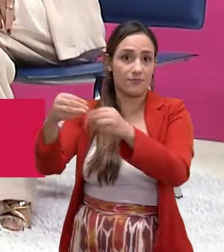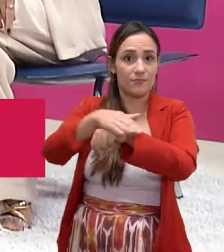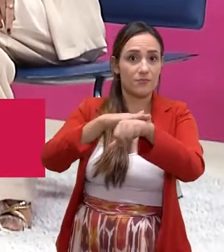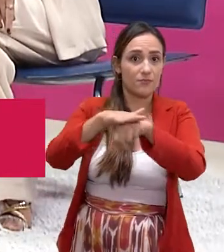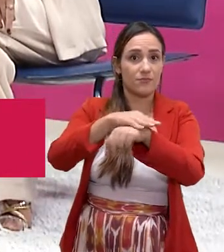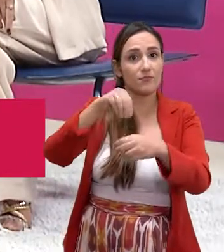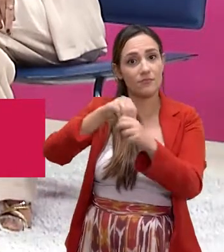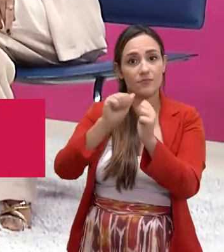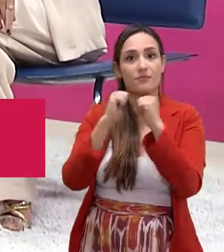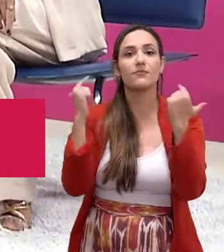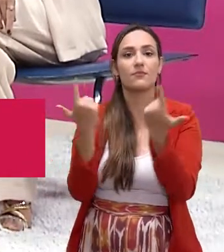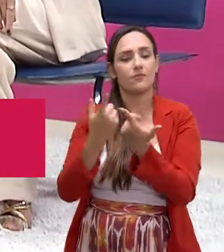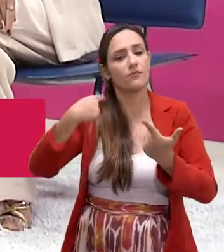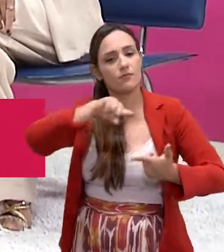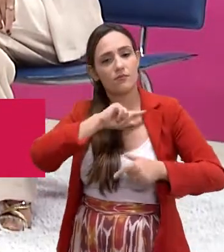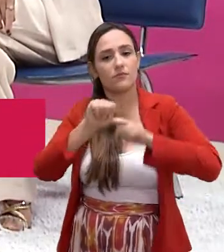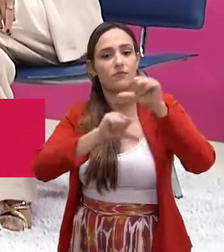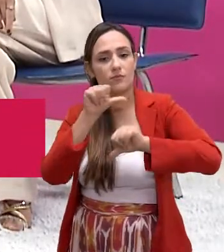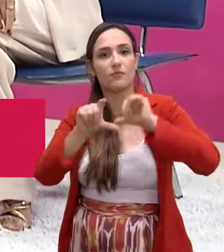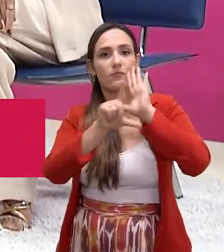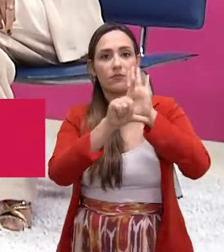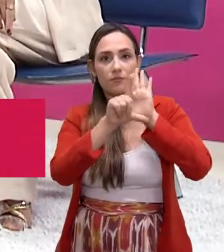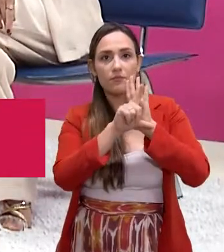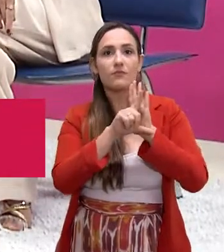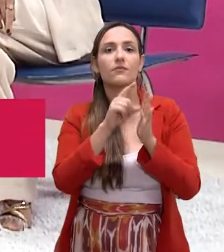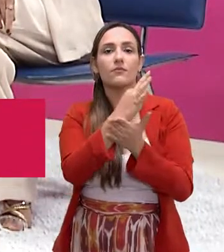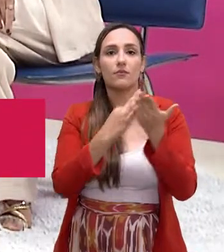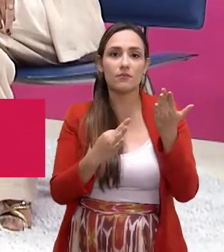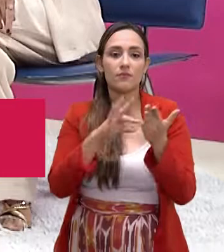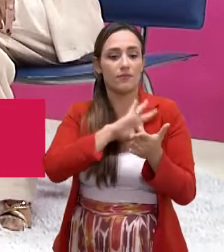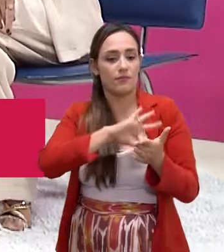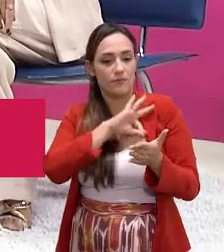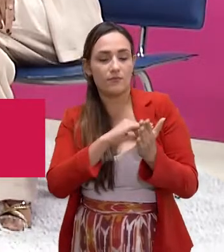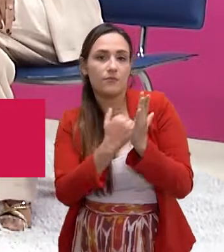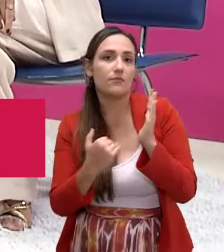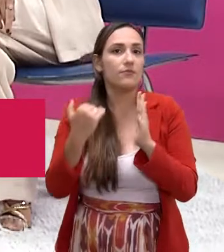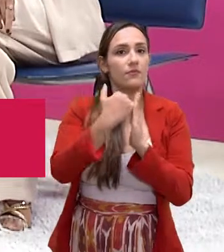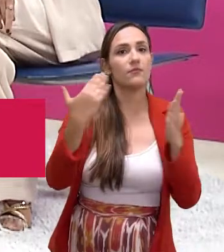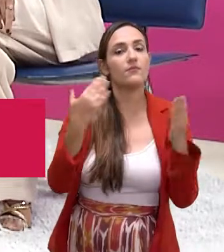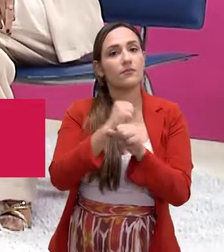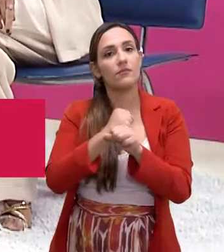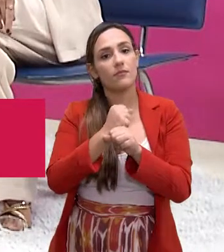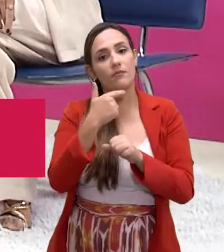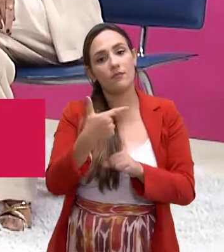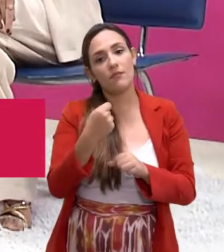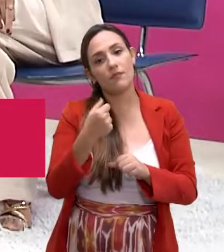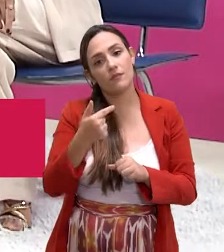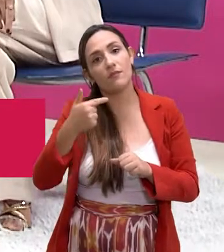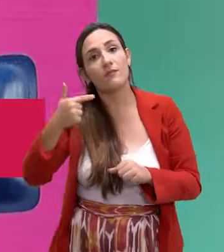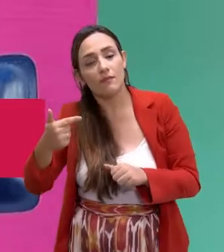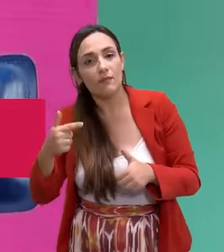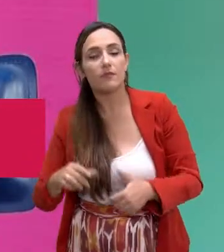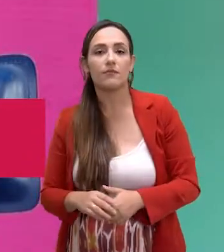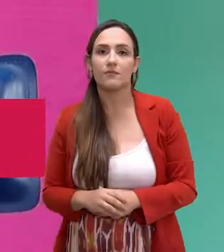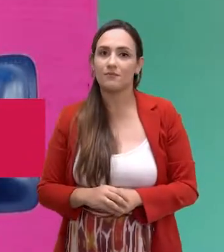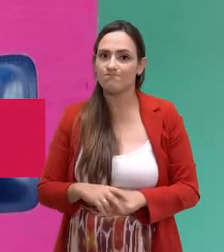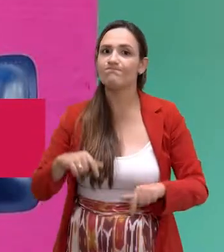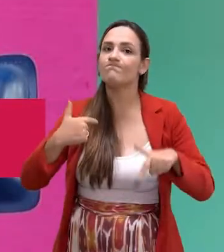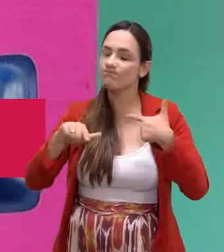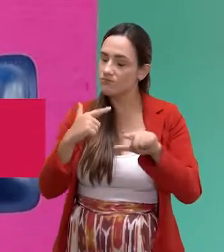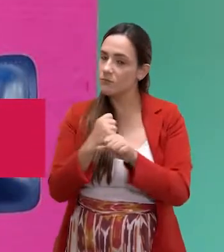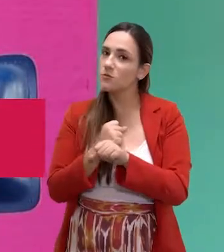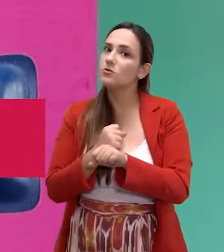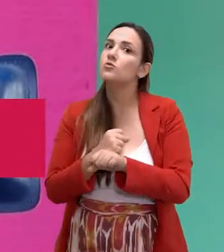essas alterações legislativas, a revisão geral anual dos servidores agora para 2022, um trabalho realizado